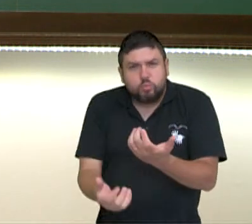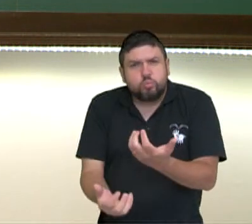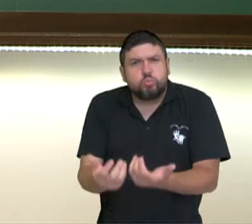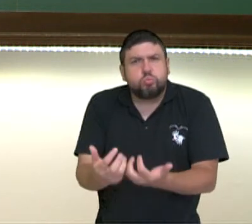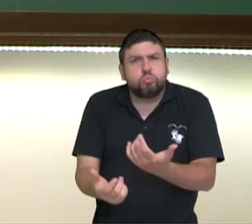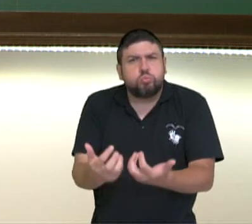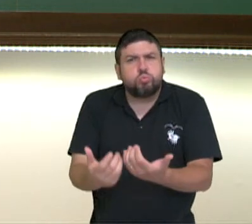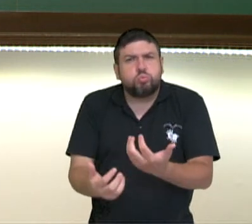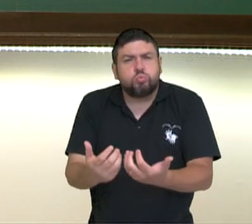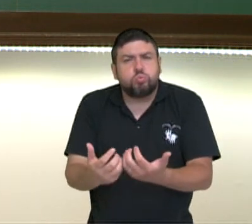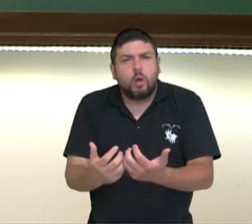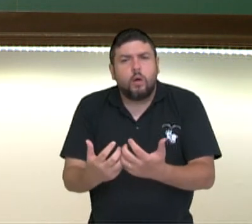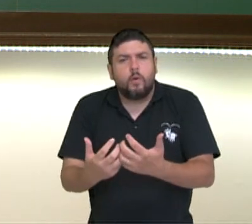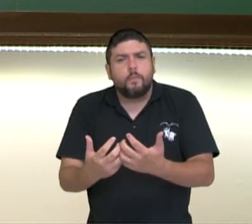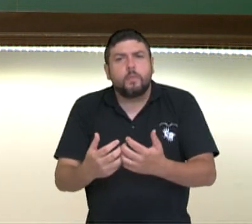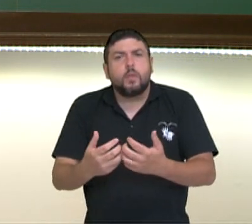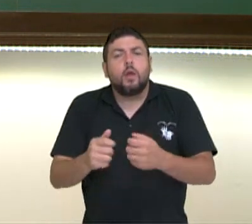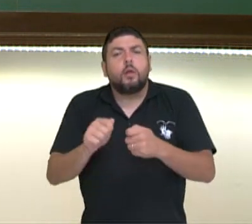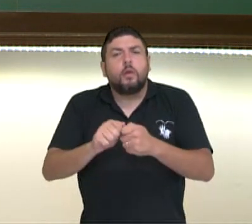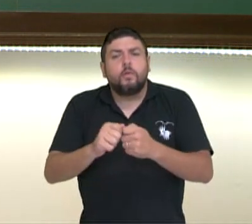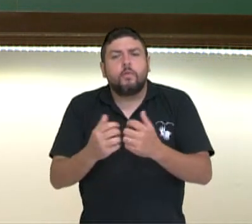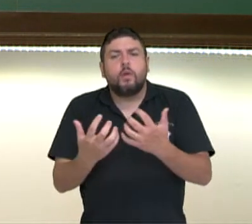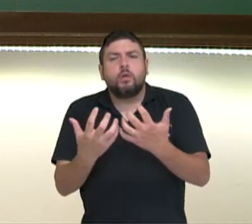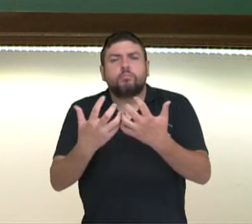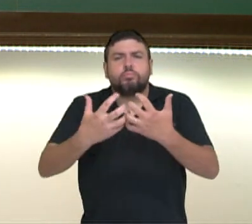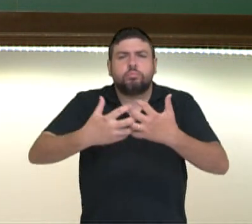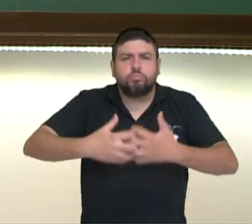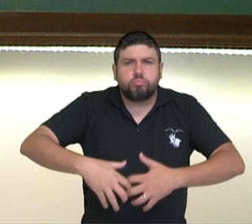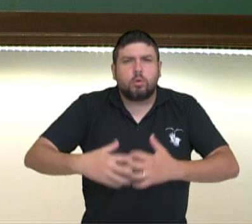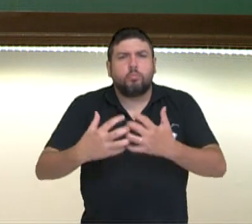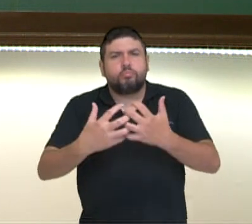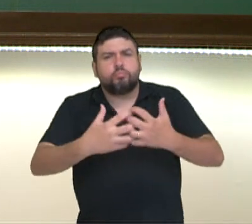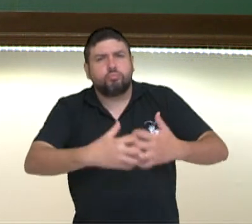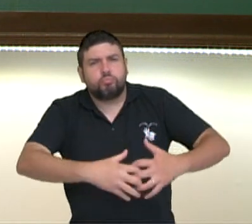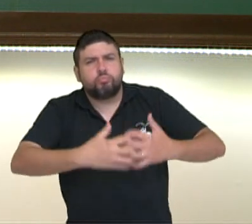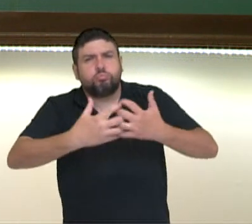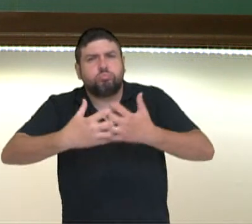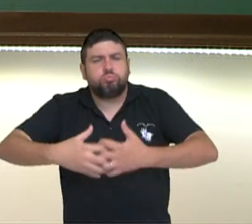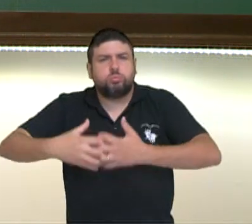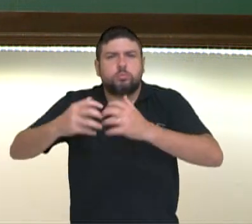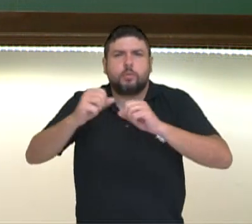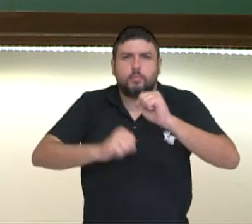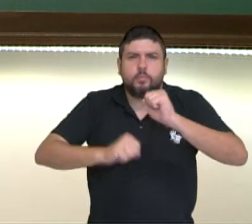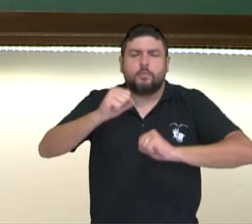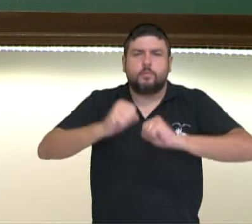acabava produzindo a energia para gerar os mecanismos.